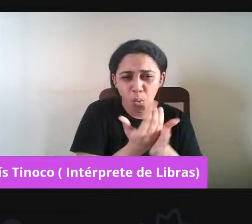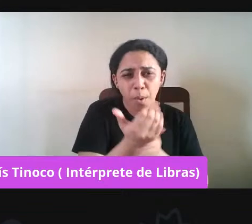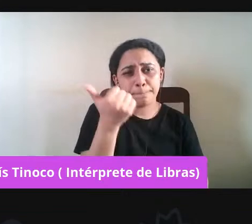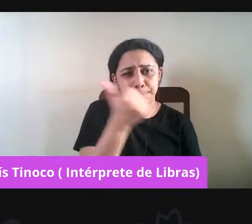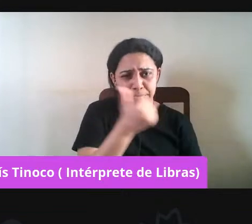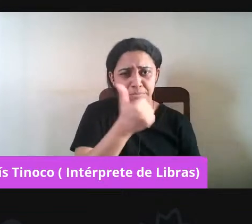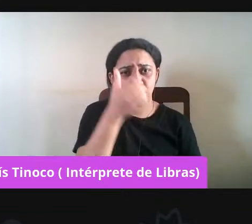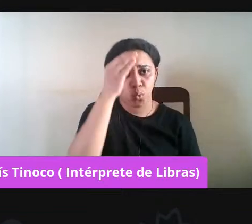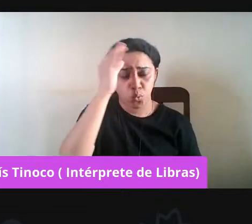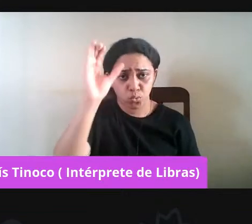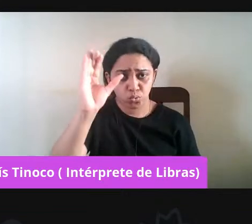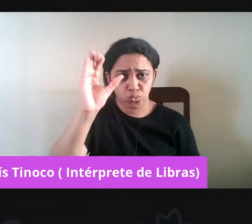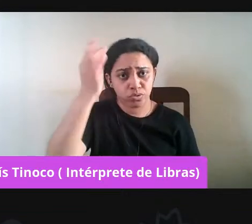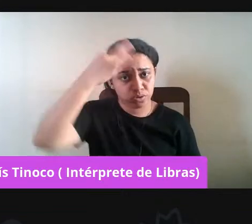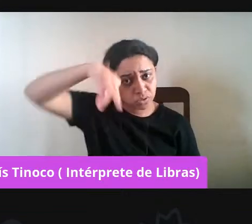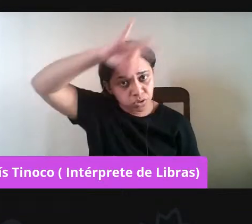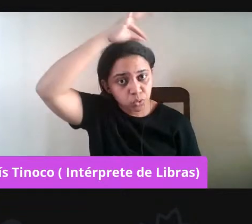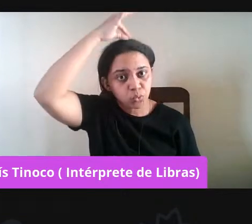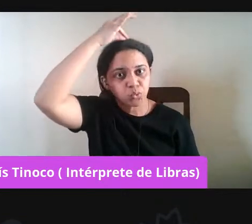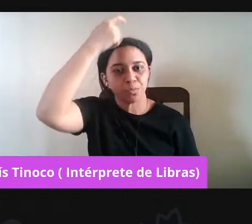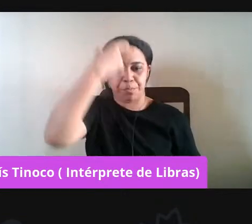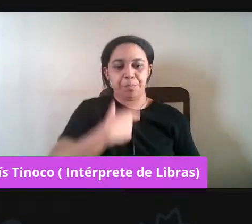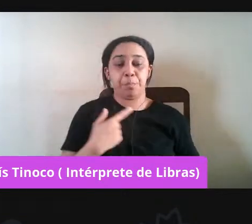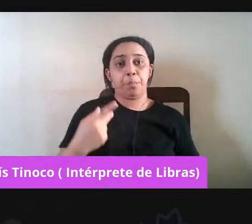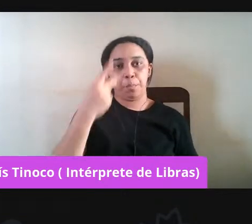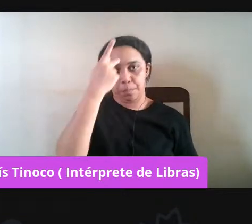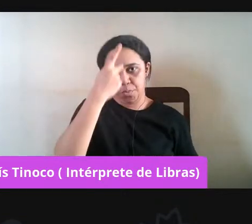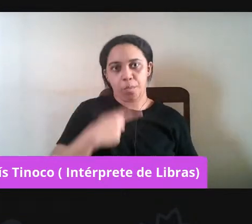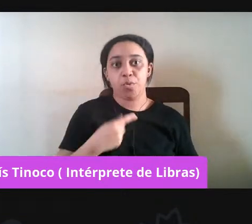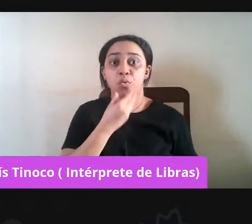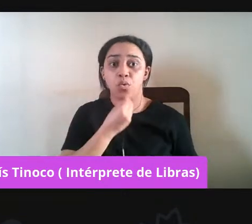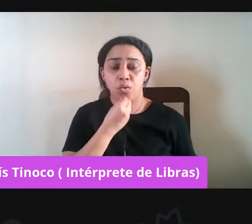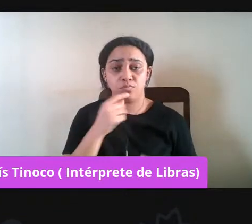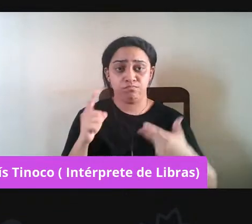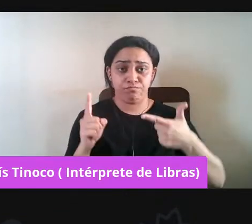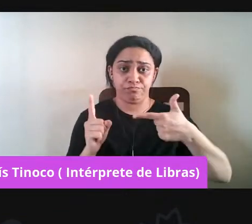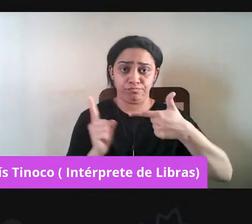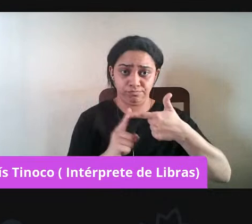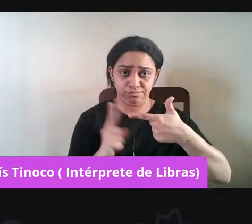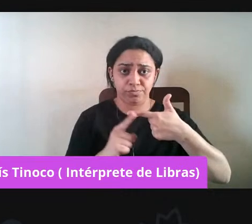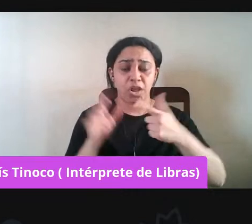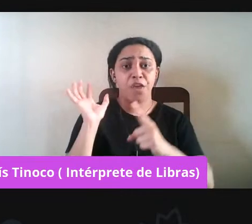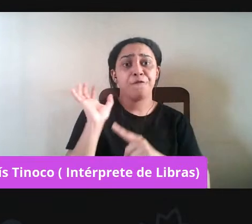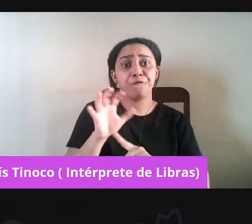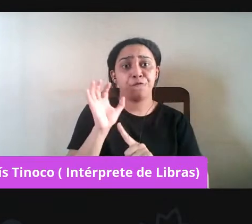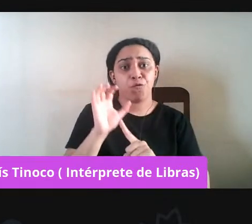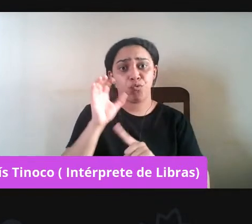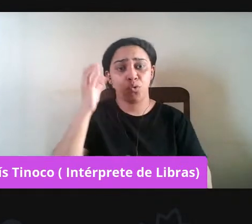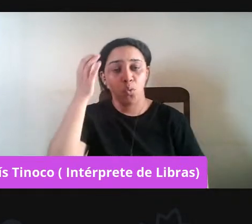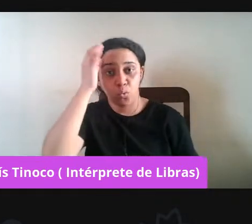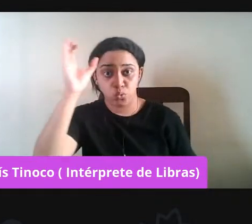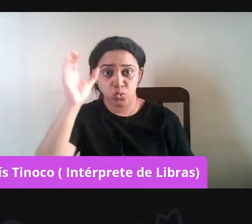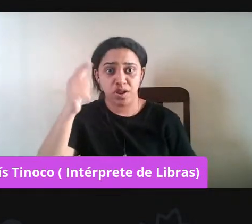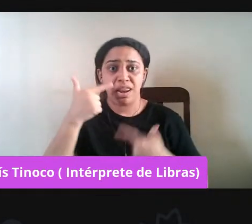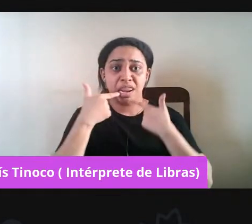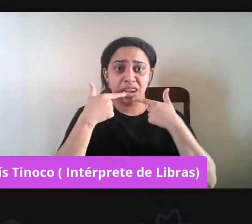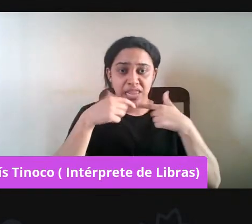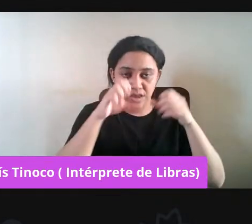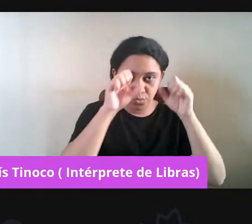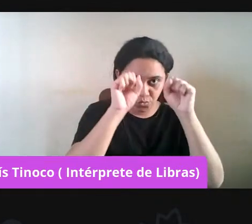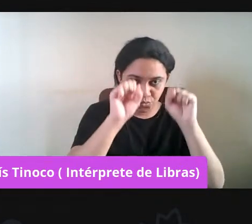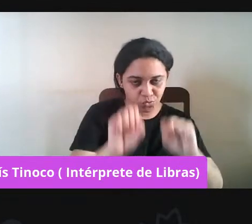do espírito criador do homem. 2. A linguagem reflete a cultura não linguística, é a atualidade da